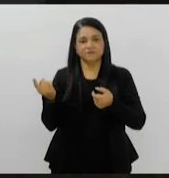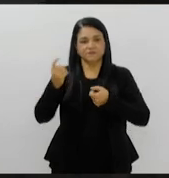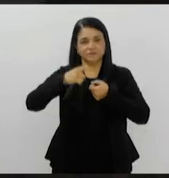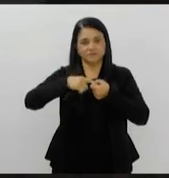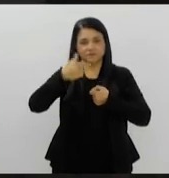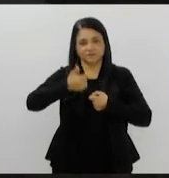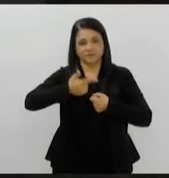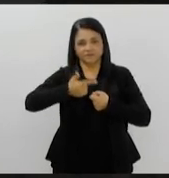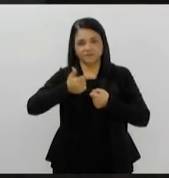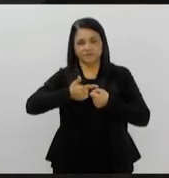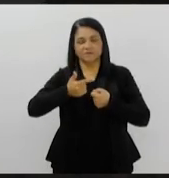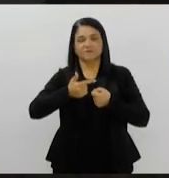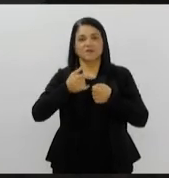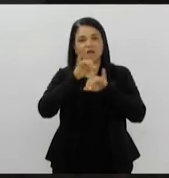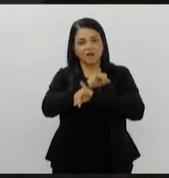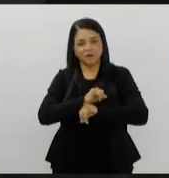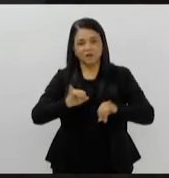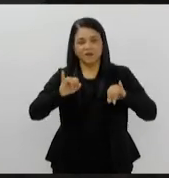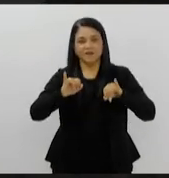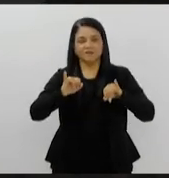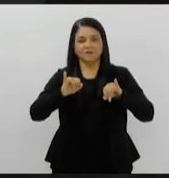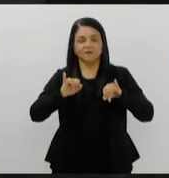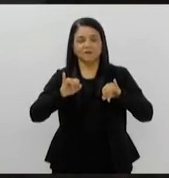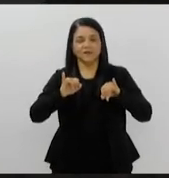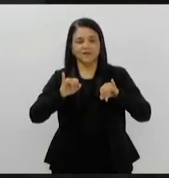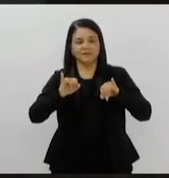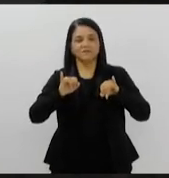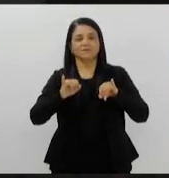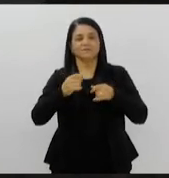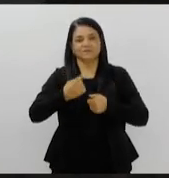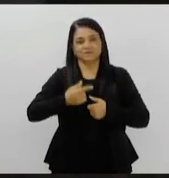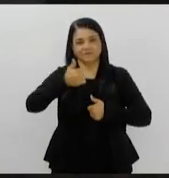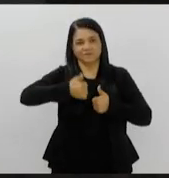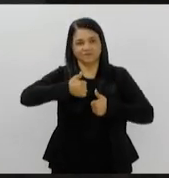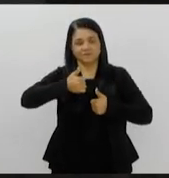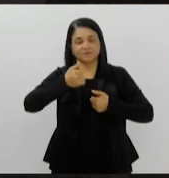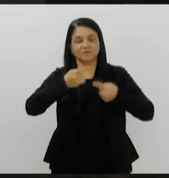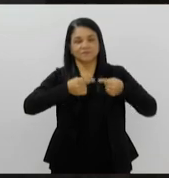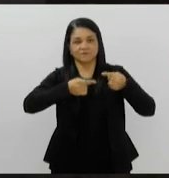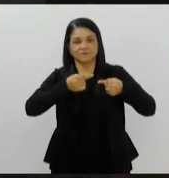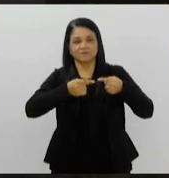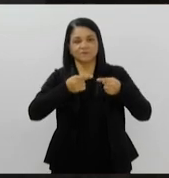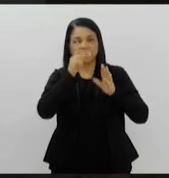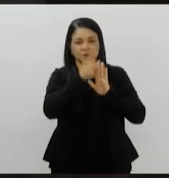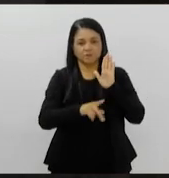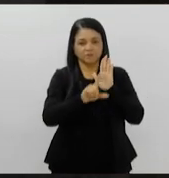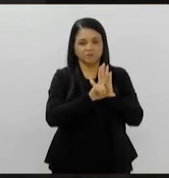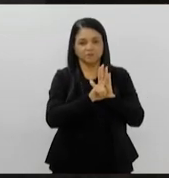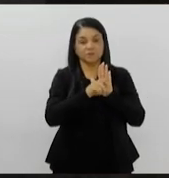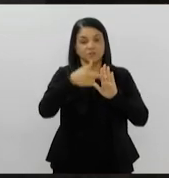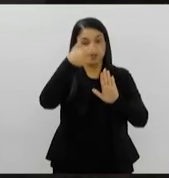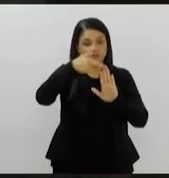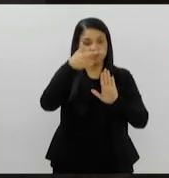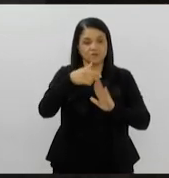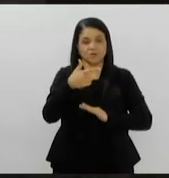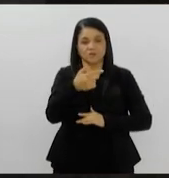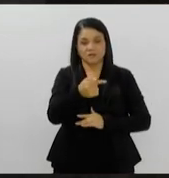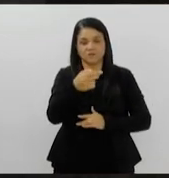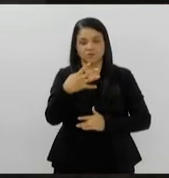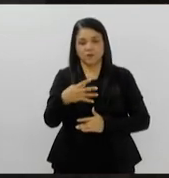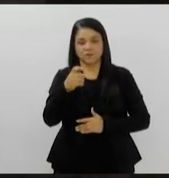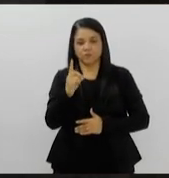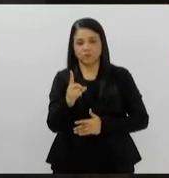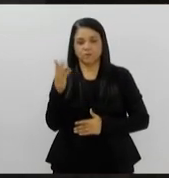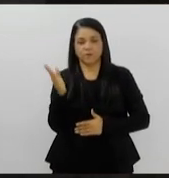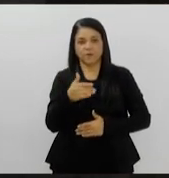discussão. Anuncio, em discussão única, projeto de resolução número 741 de 2024, de